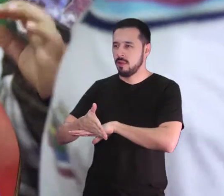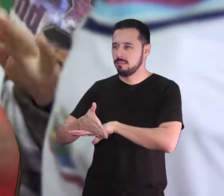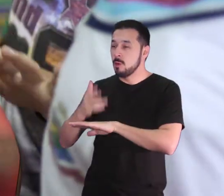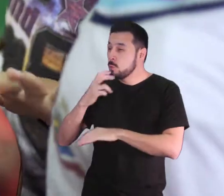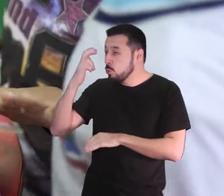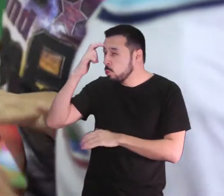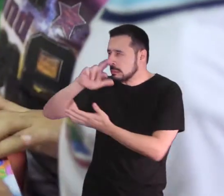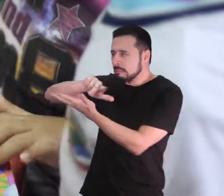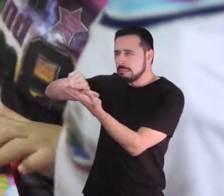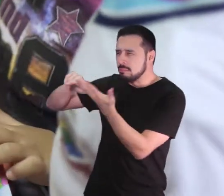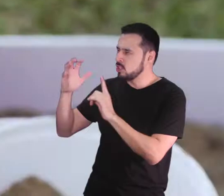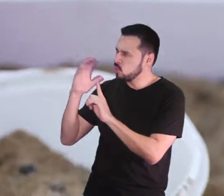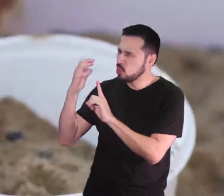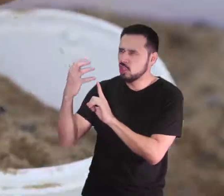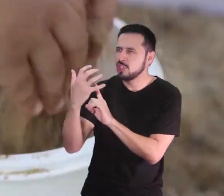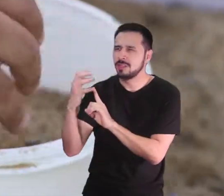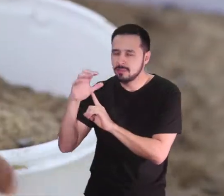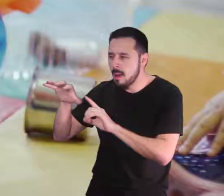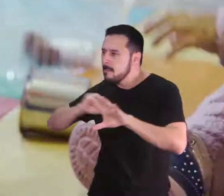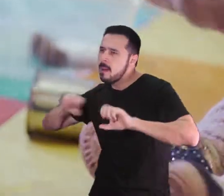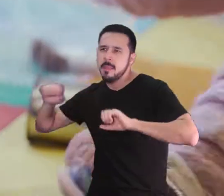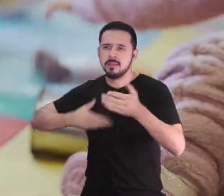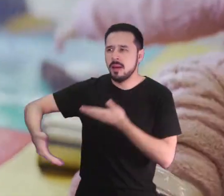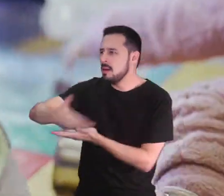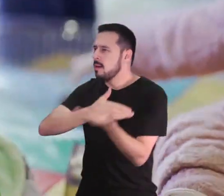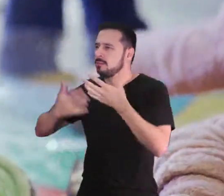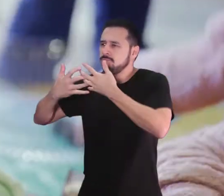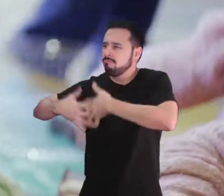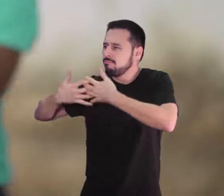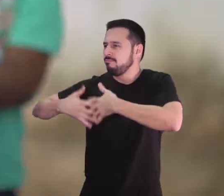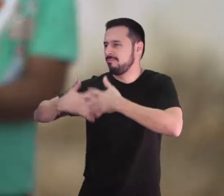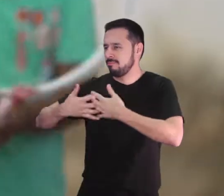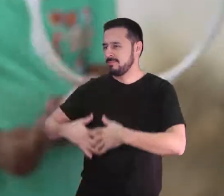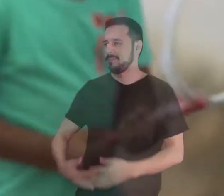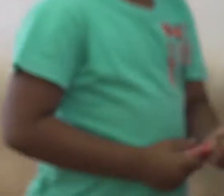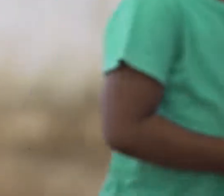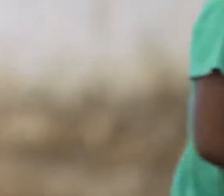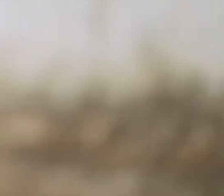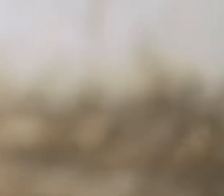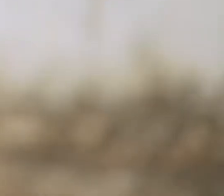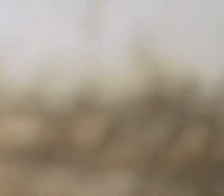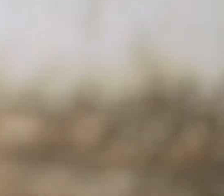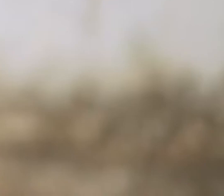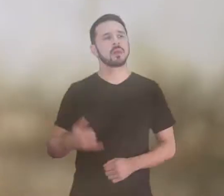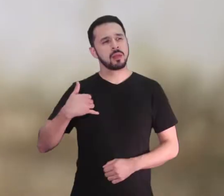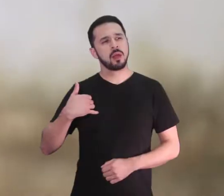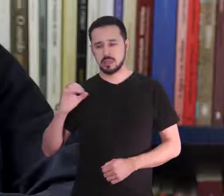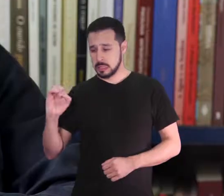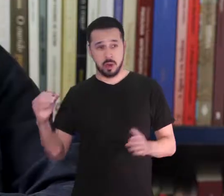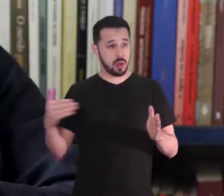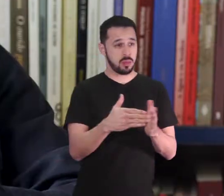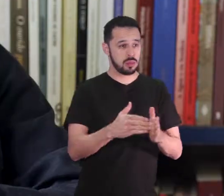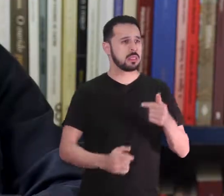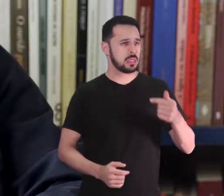segmento, compartilham, assimilam, reagem a diferentes referências, influências culturais. Do 0